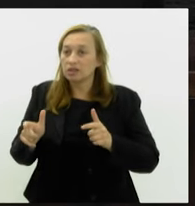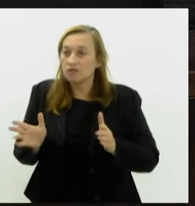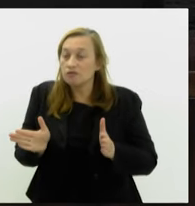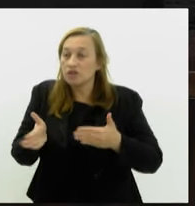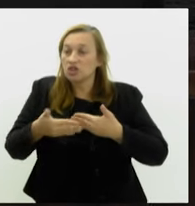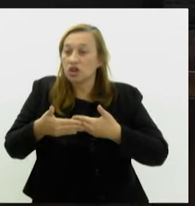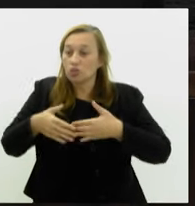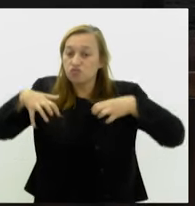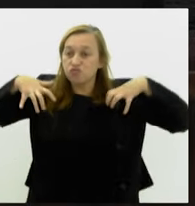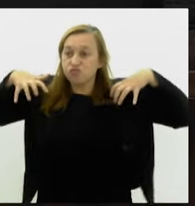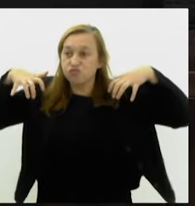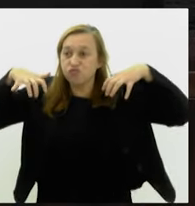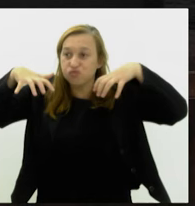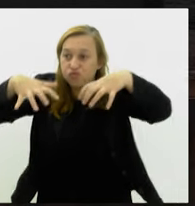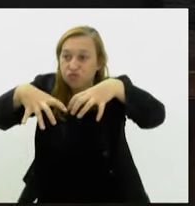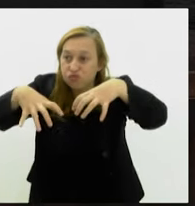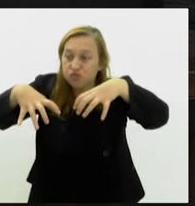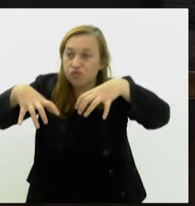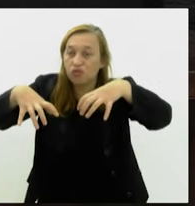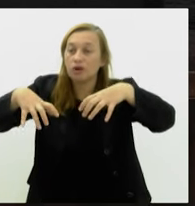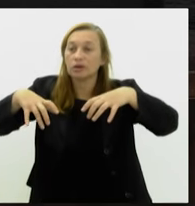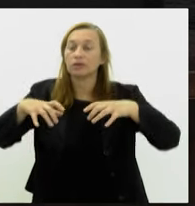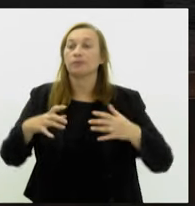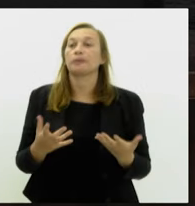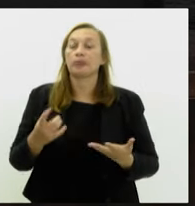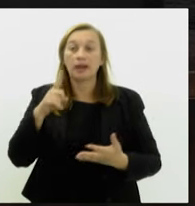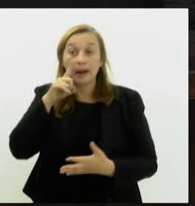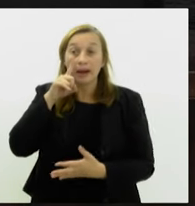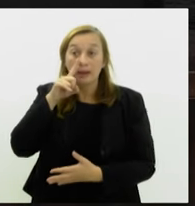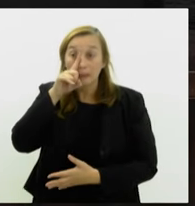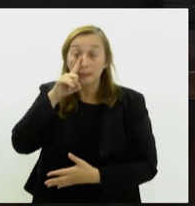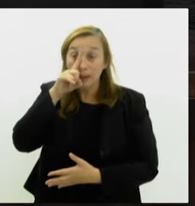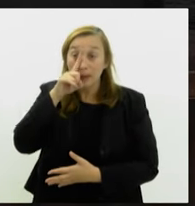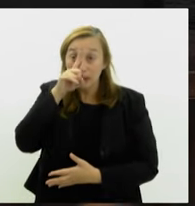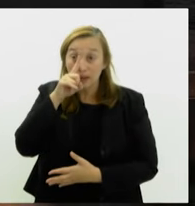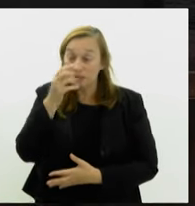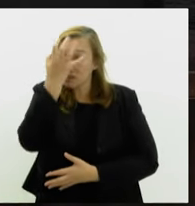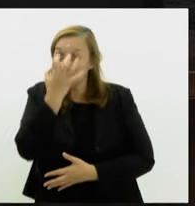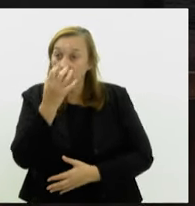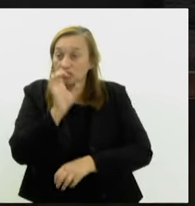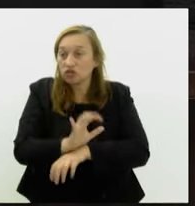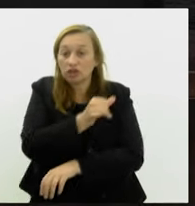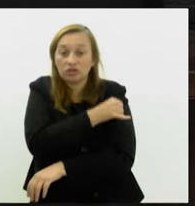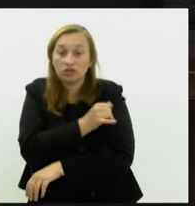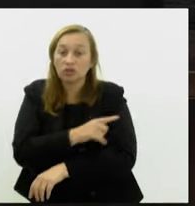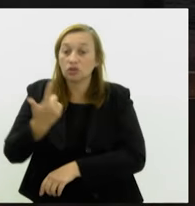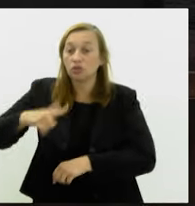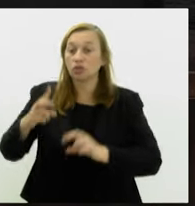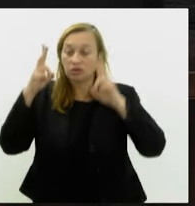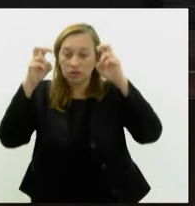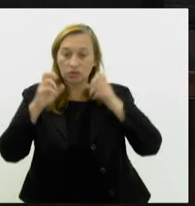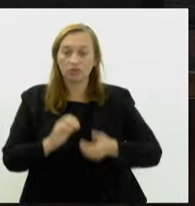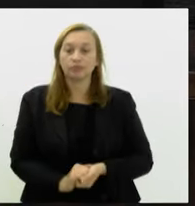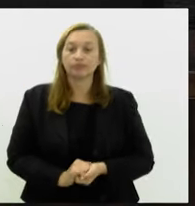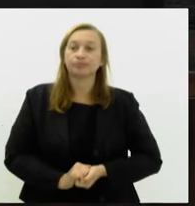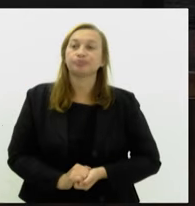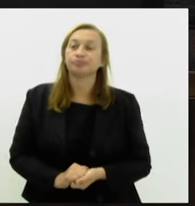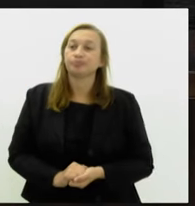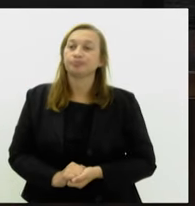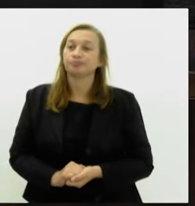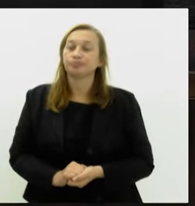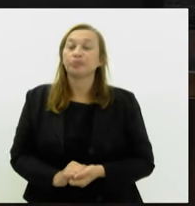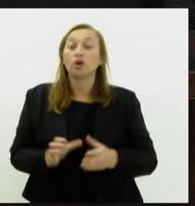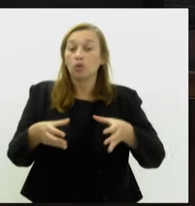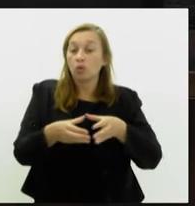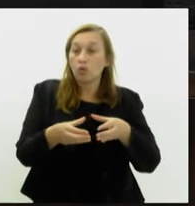fortes chuvas ou qualquer situação de risco grave no âmbito do estado do Rio de Janeiro e da outras providências. Pendente de pareceres